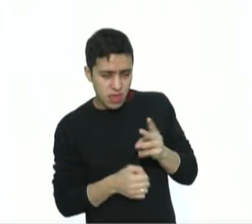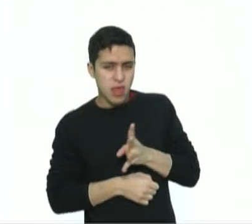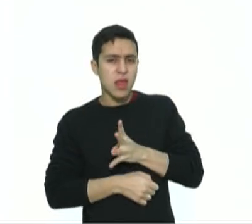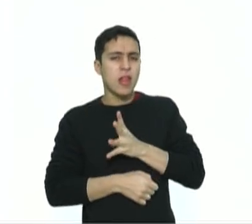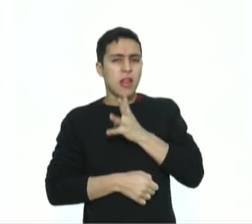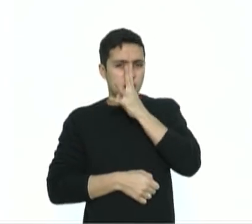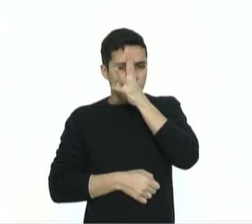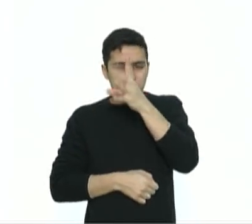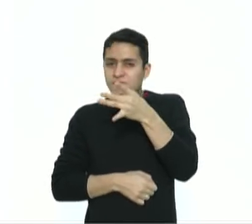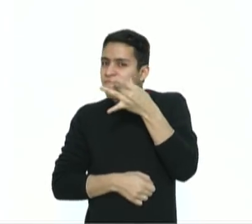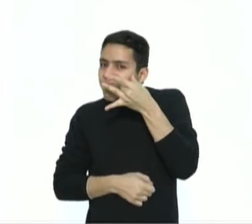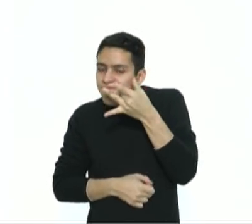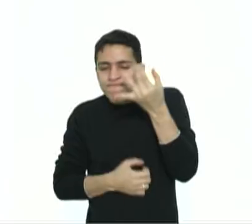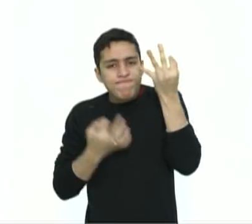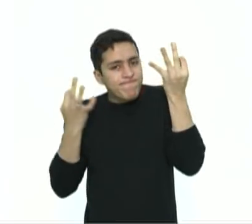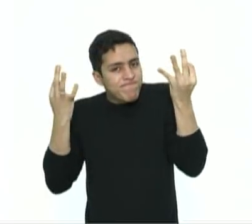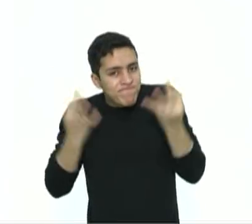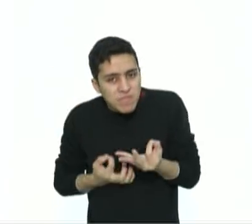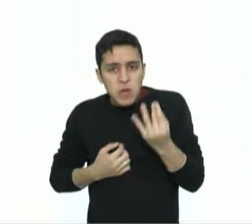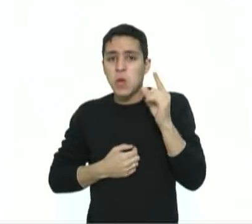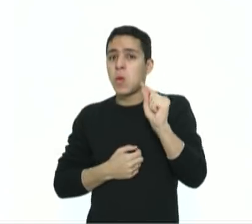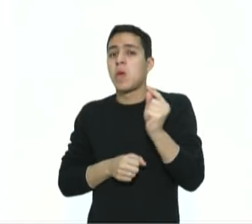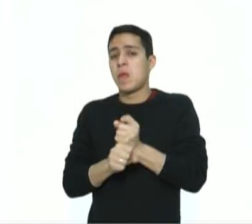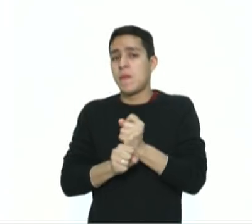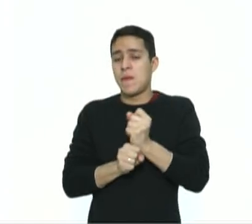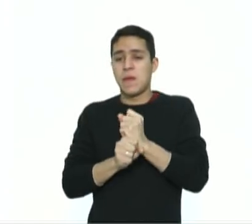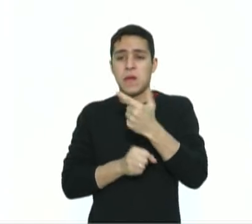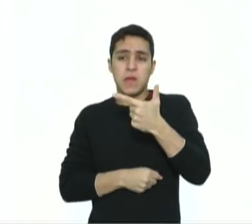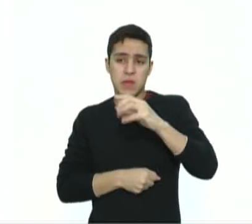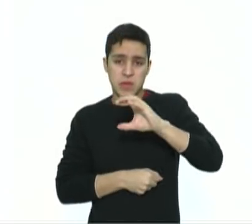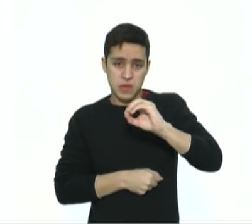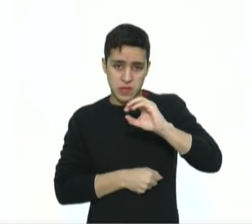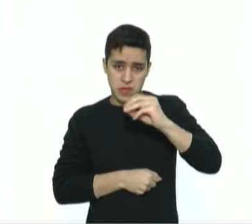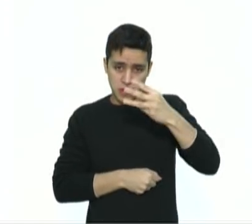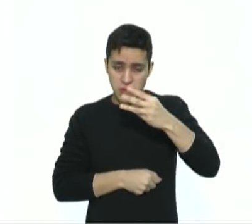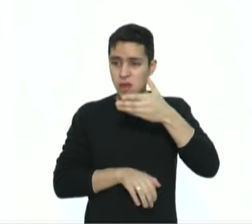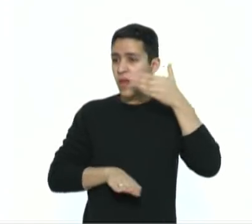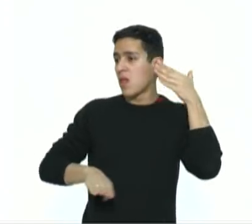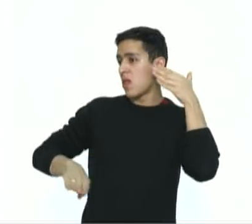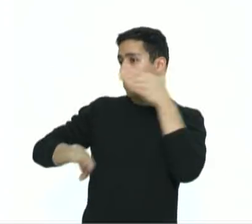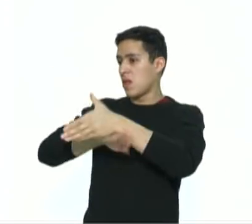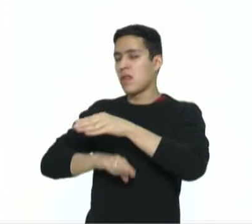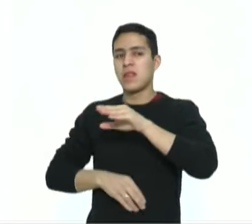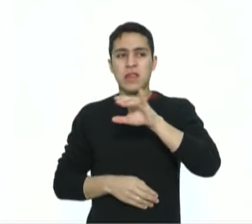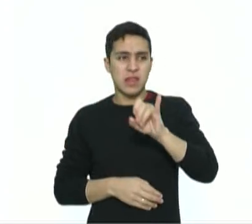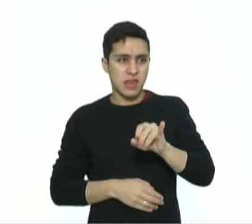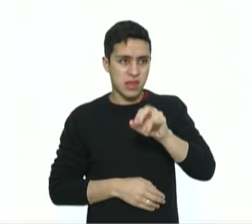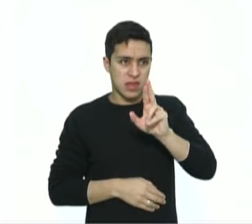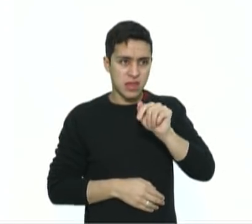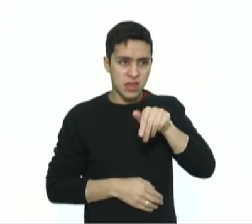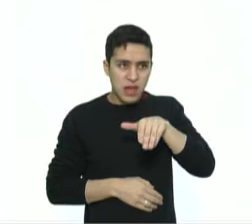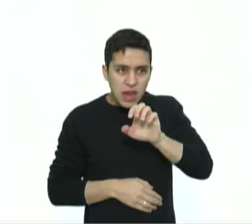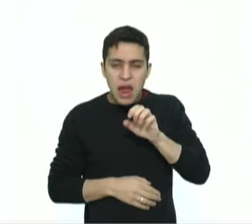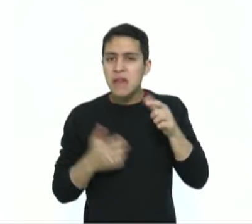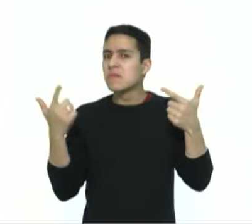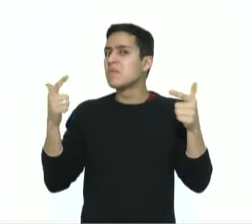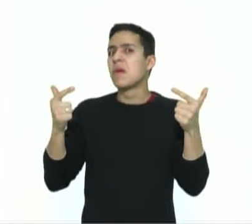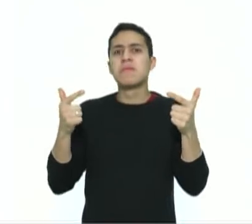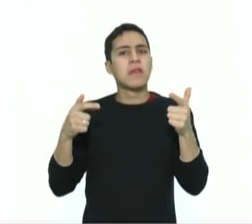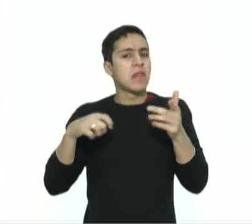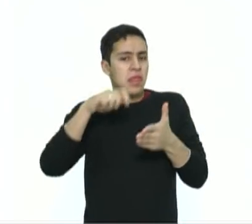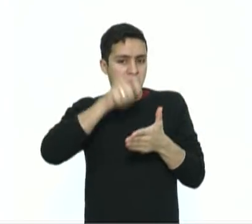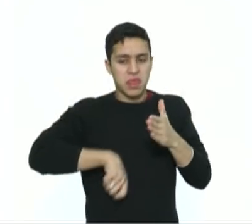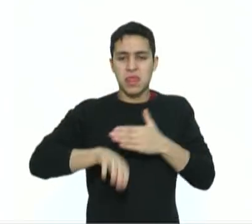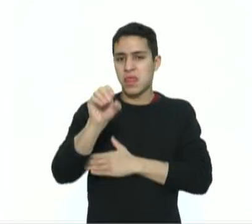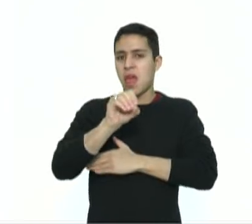bem físicas, por exemplo, em 2003, quando eles invadem o Iraque sem a permissão, sem o aval